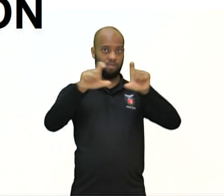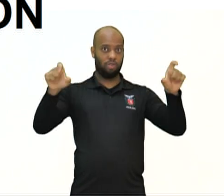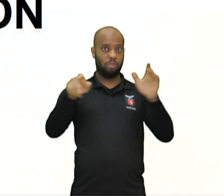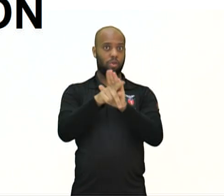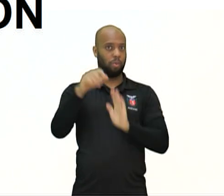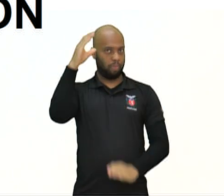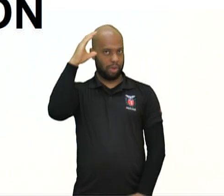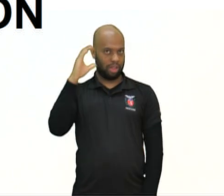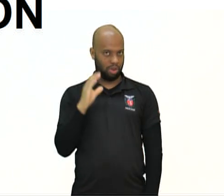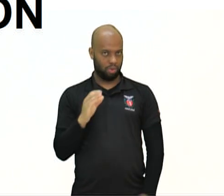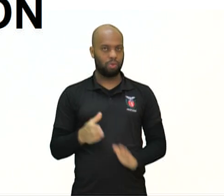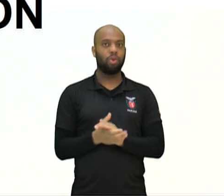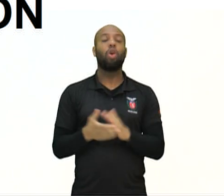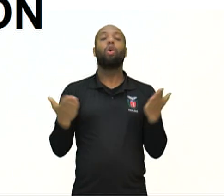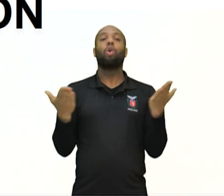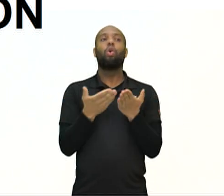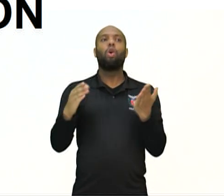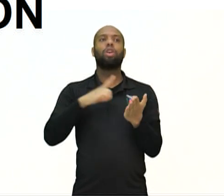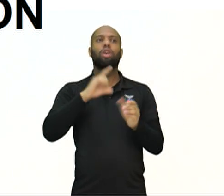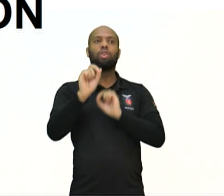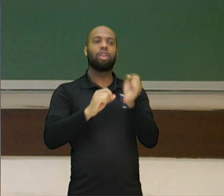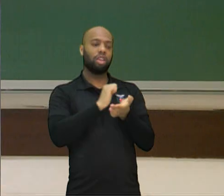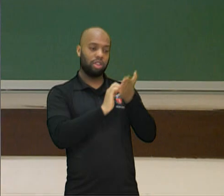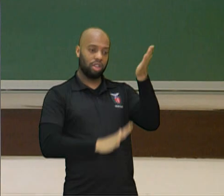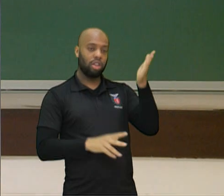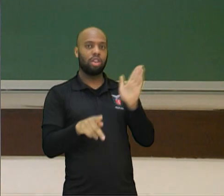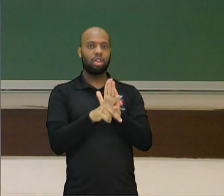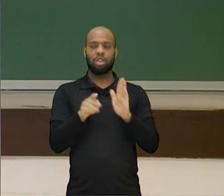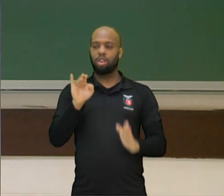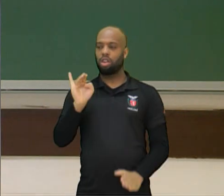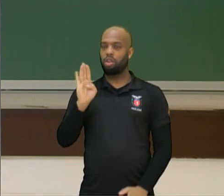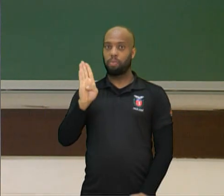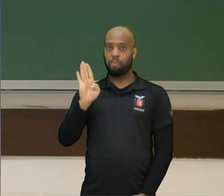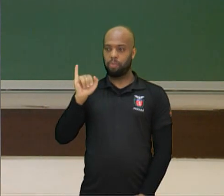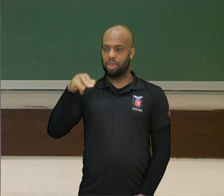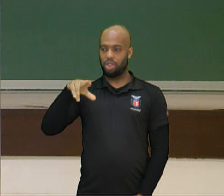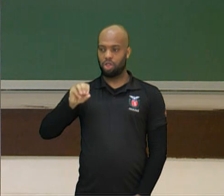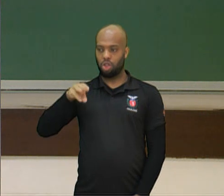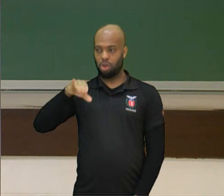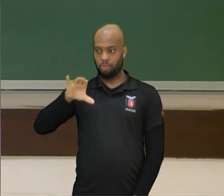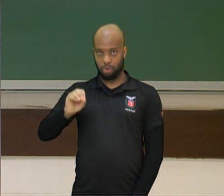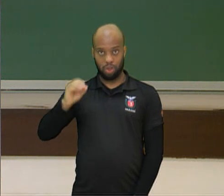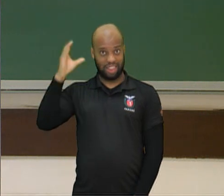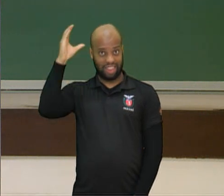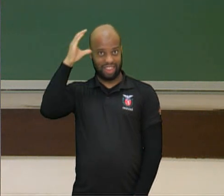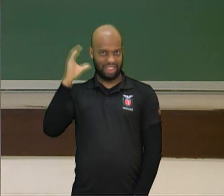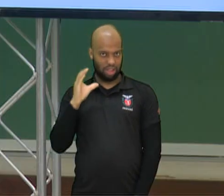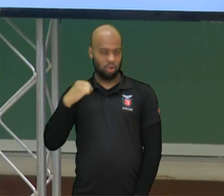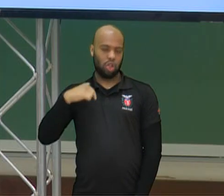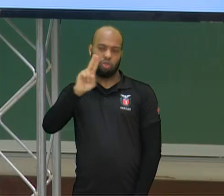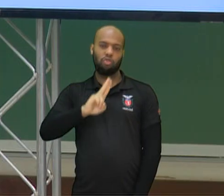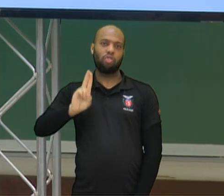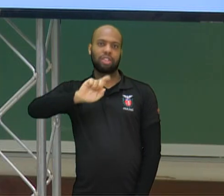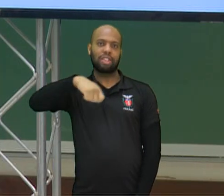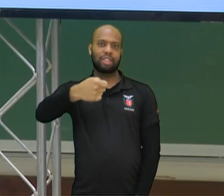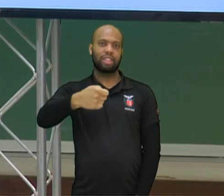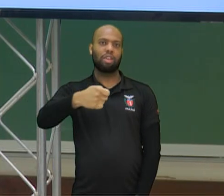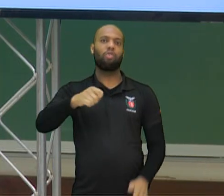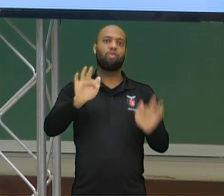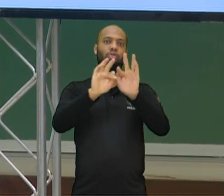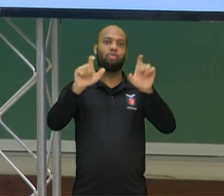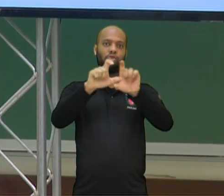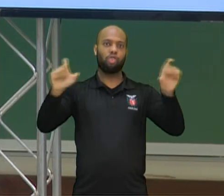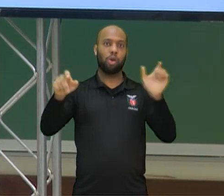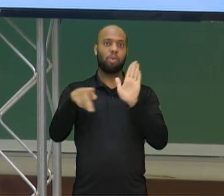Hoje nós vamos resolver exercícios do binômio de Newton. Vamos relembrar todas as nossas atividades anteriores